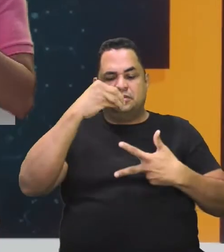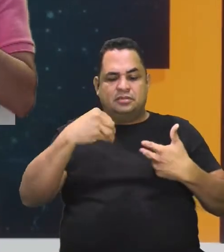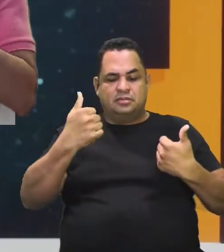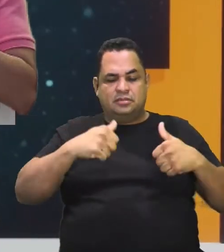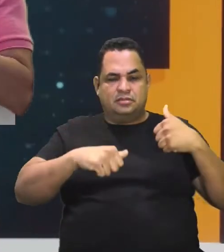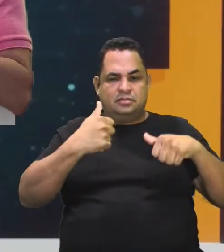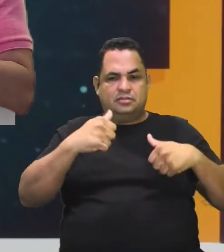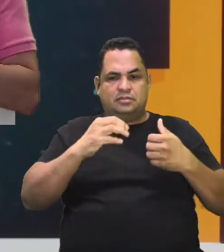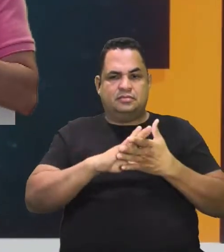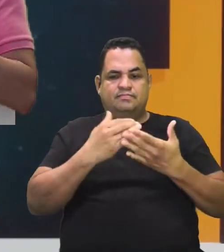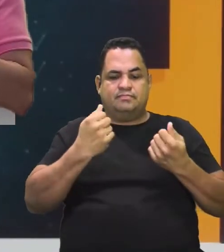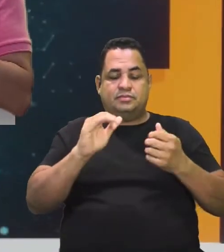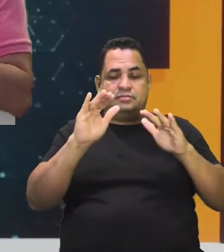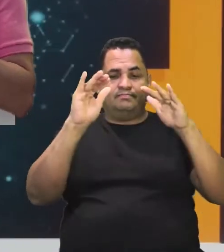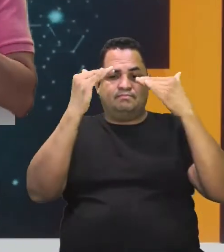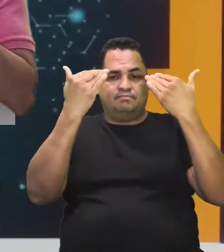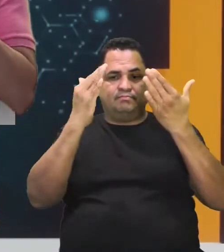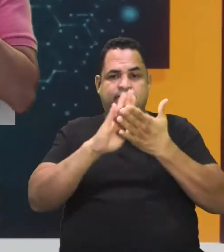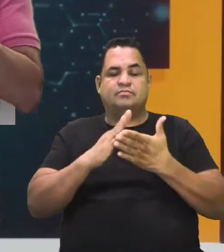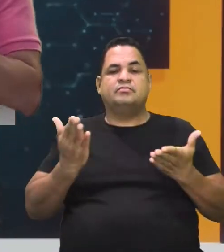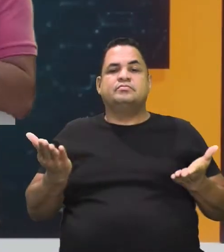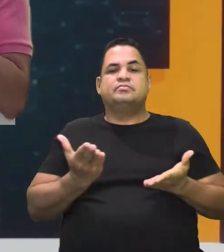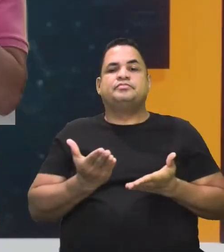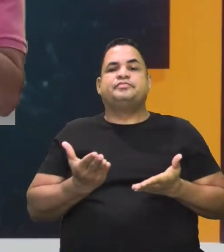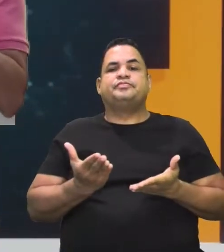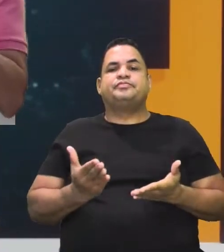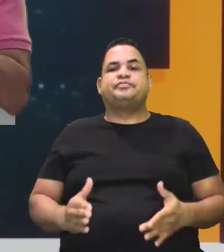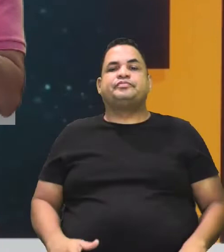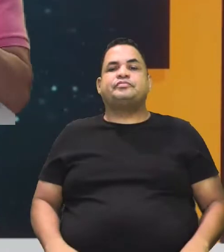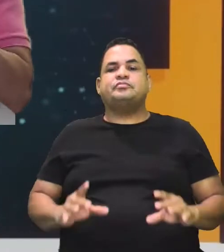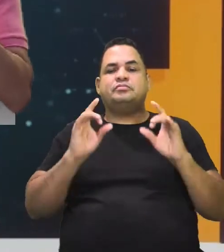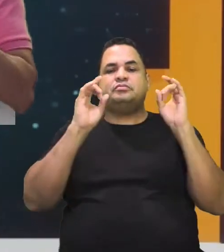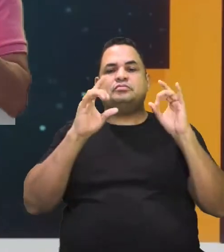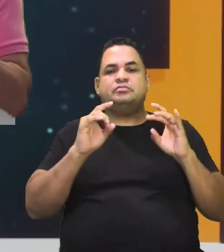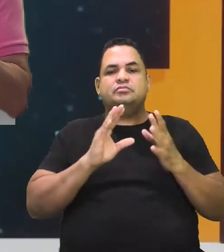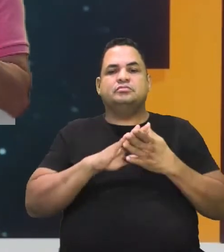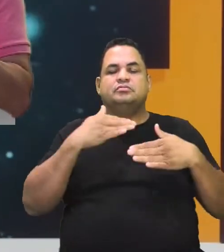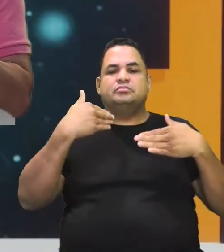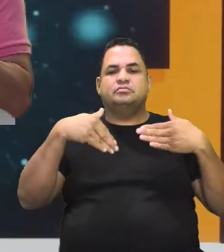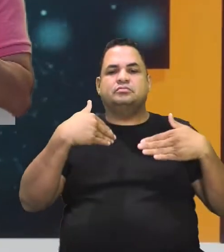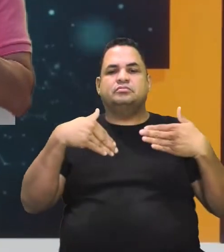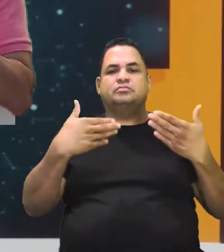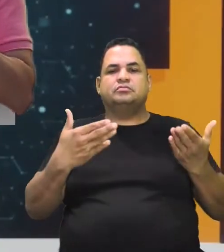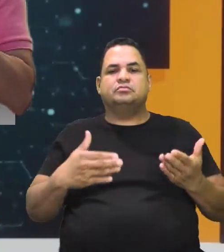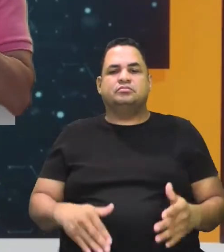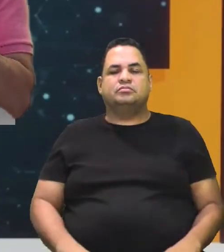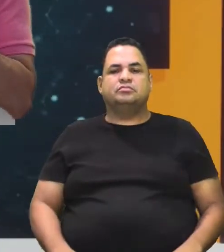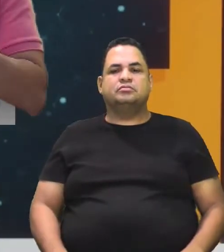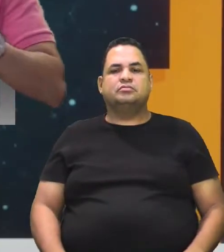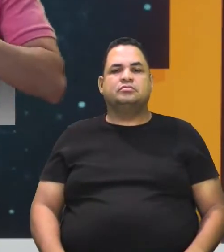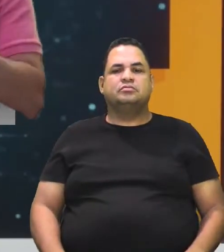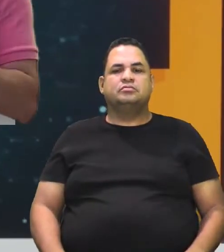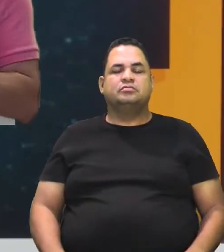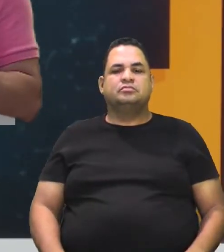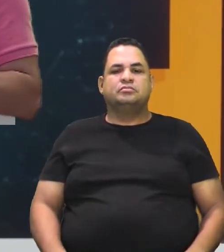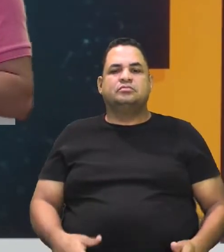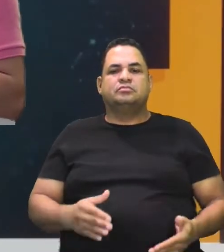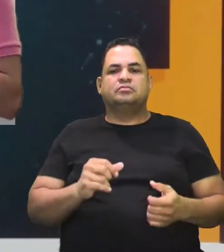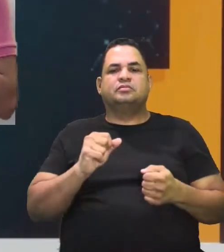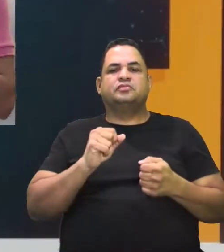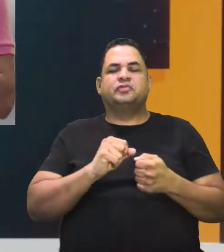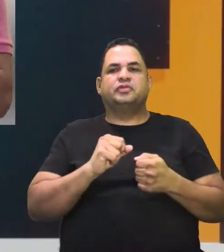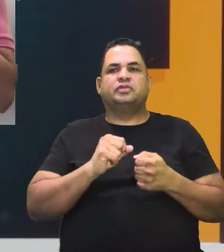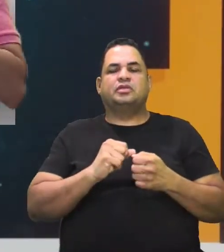ano, vocês têm que ficar atentos agora a detalhezinhos da prova. Acabei de fazer